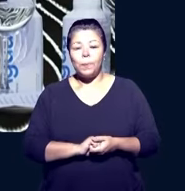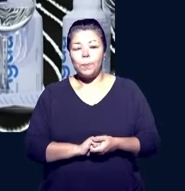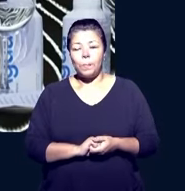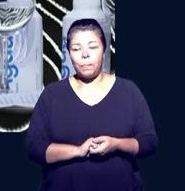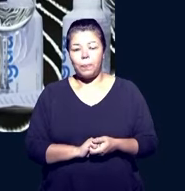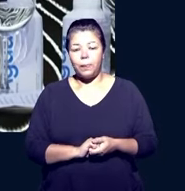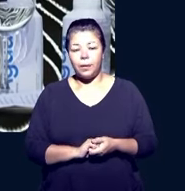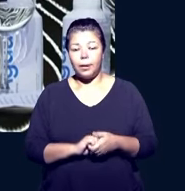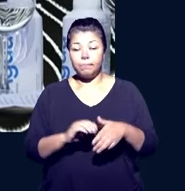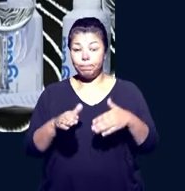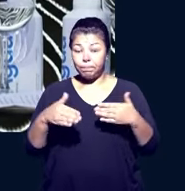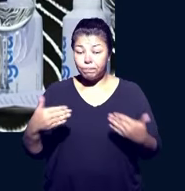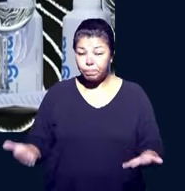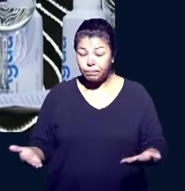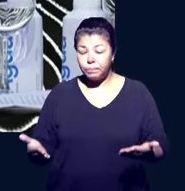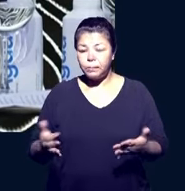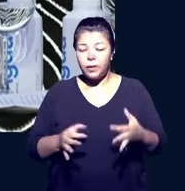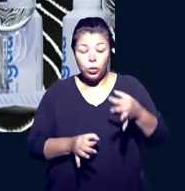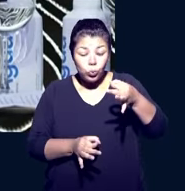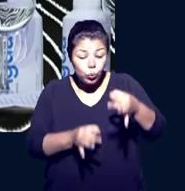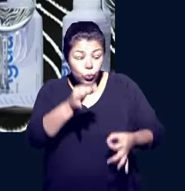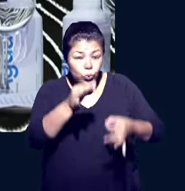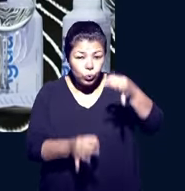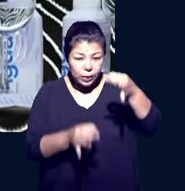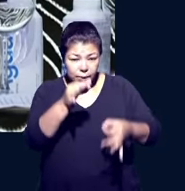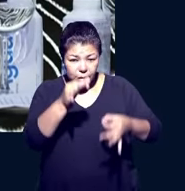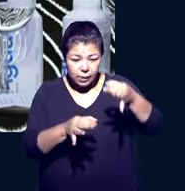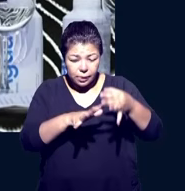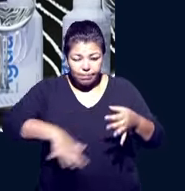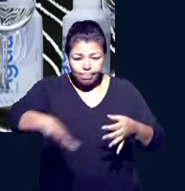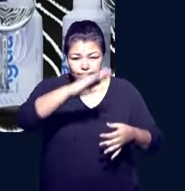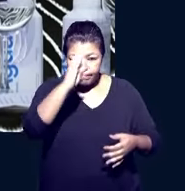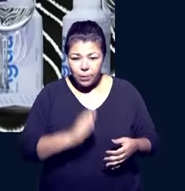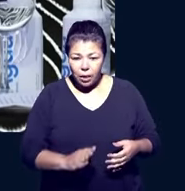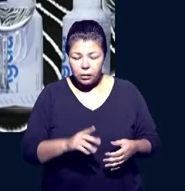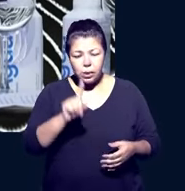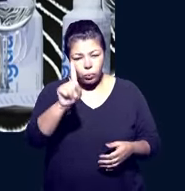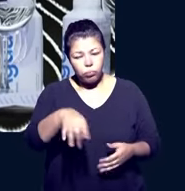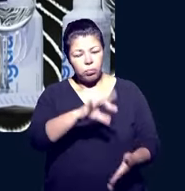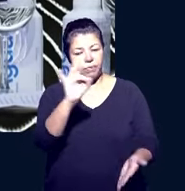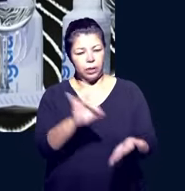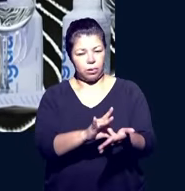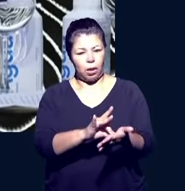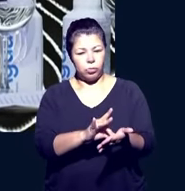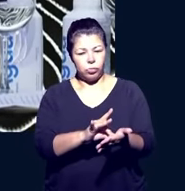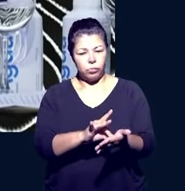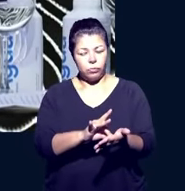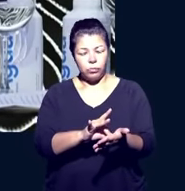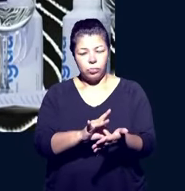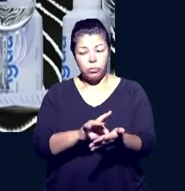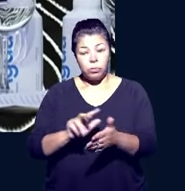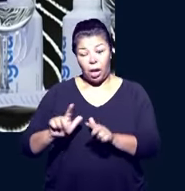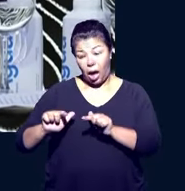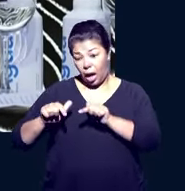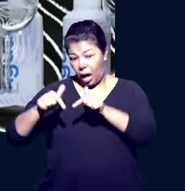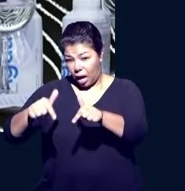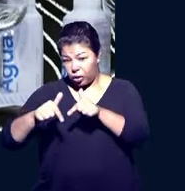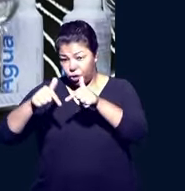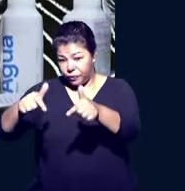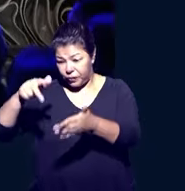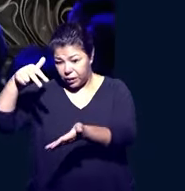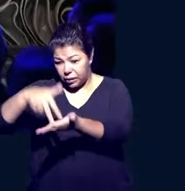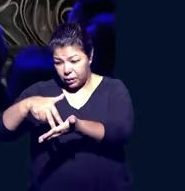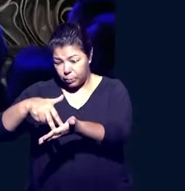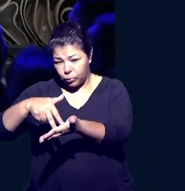a judicialização no Brasil é um fato o ativismo é uma lenda Ministro